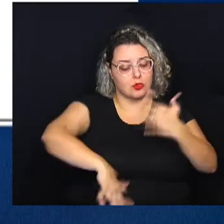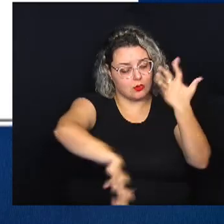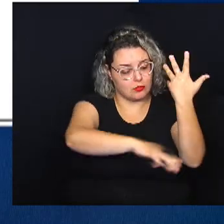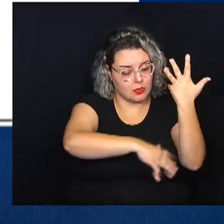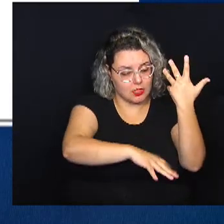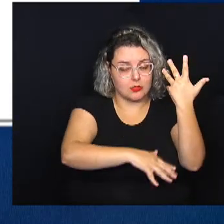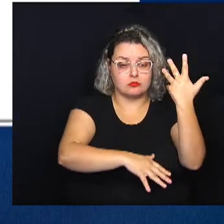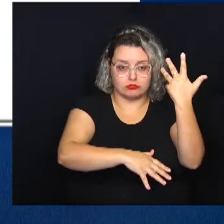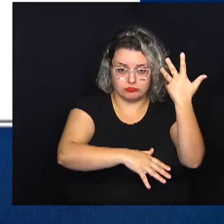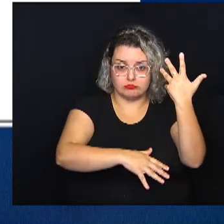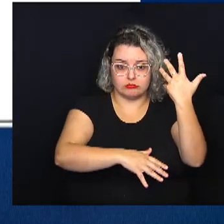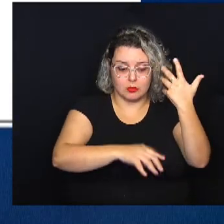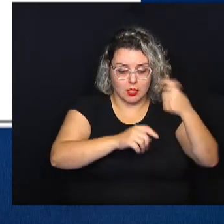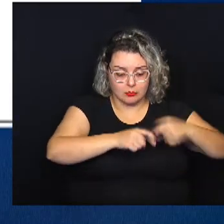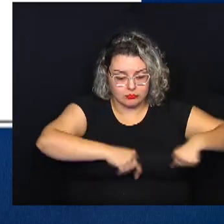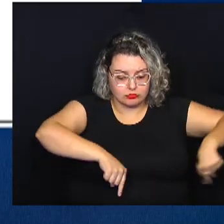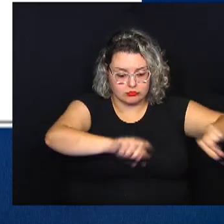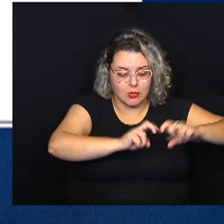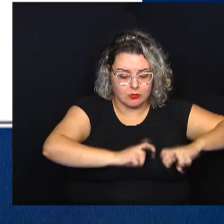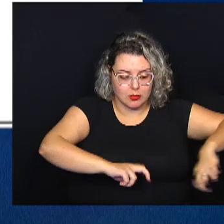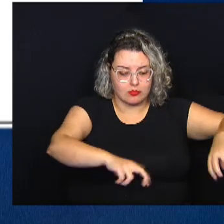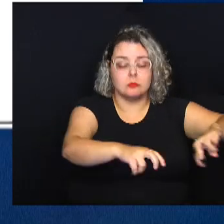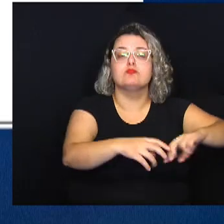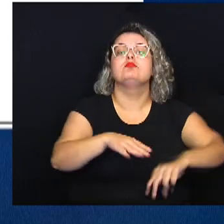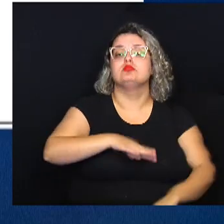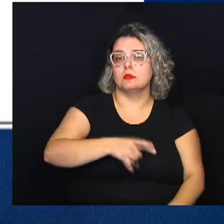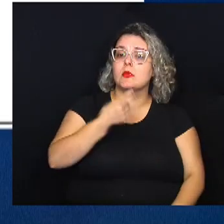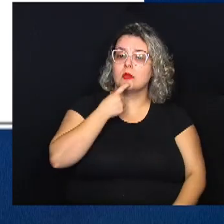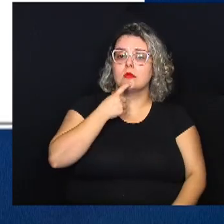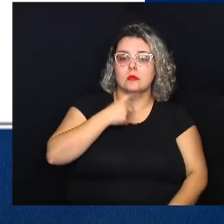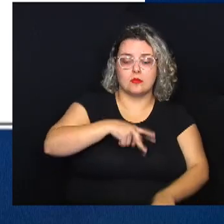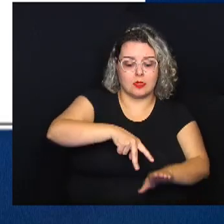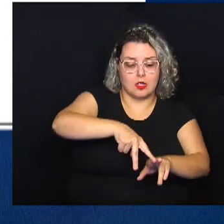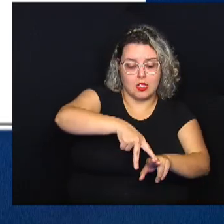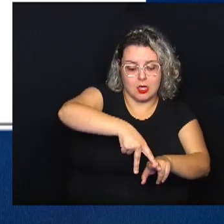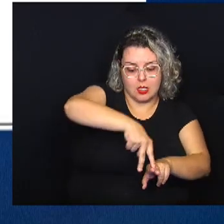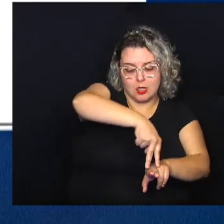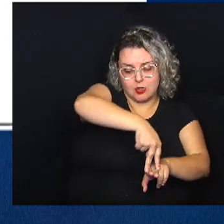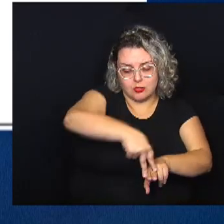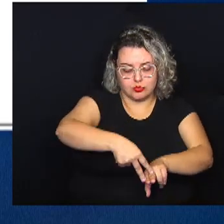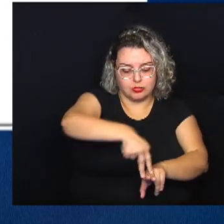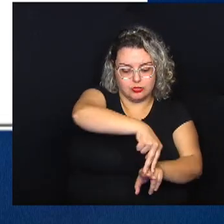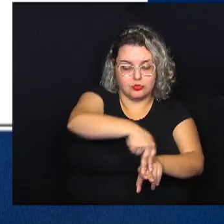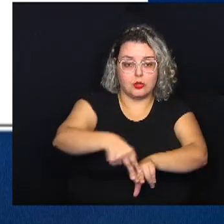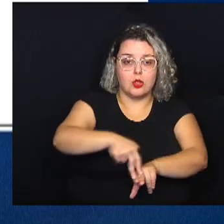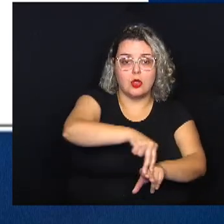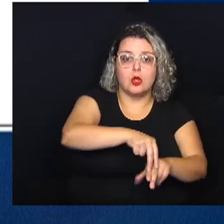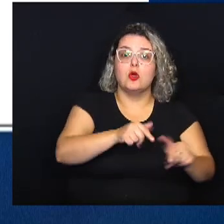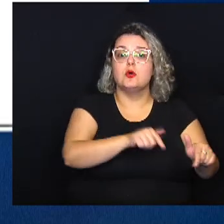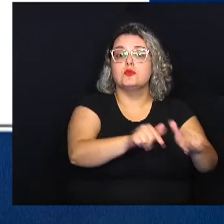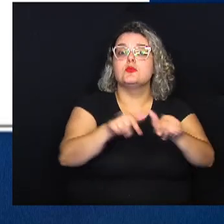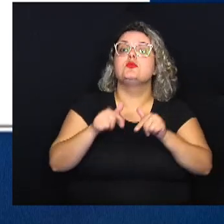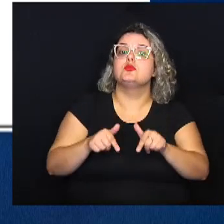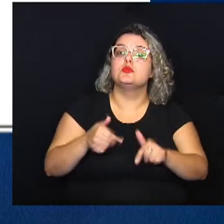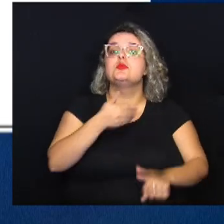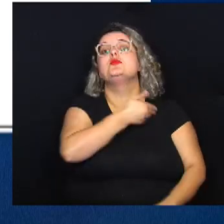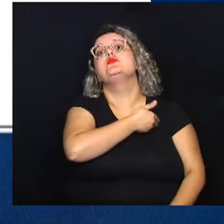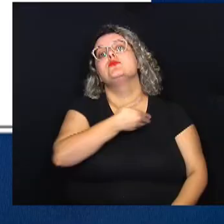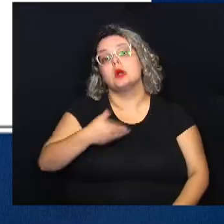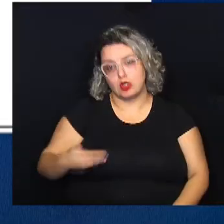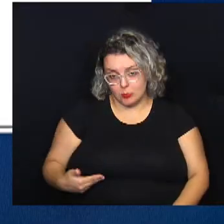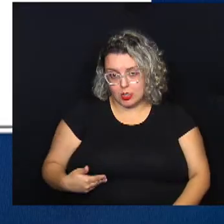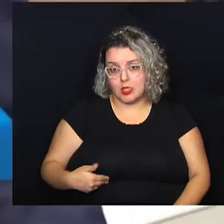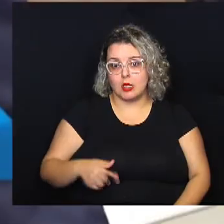nas praças do município de Campinas de slack points, equipamentos públicos destinados à prática